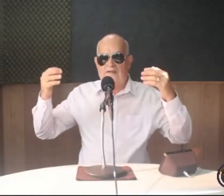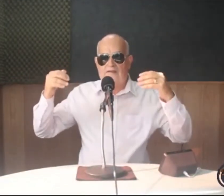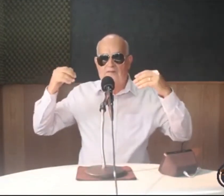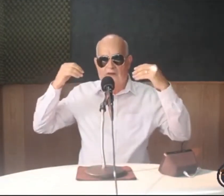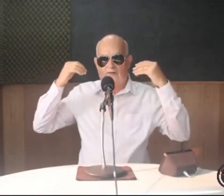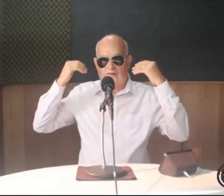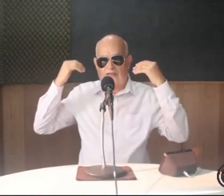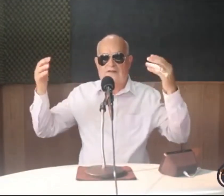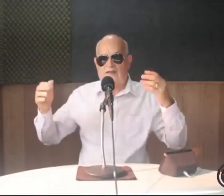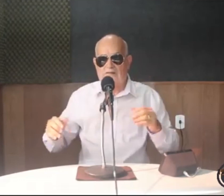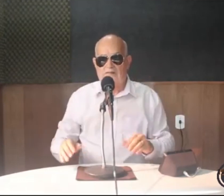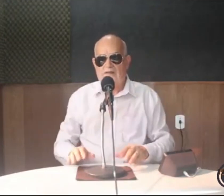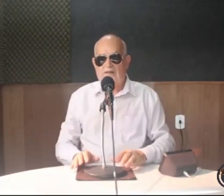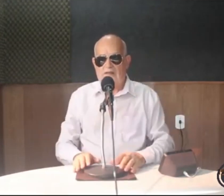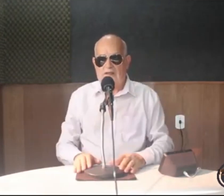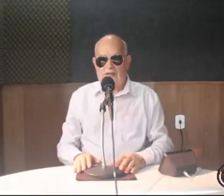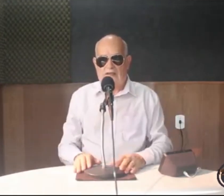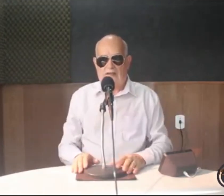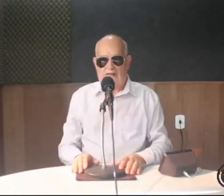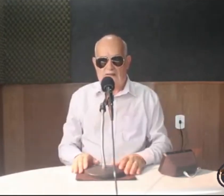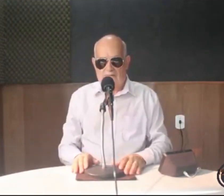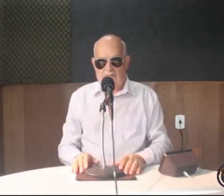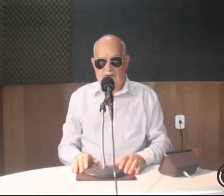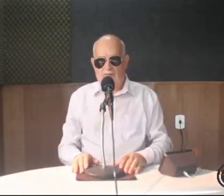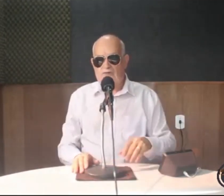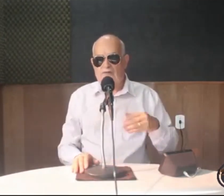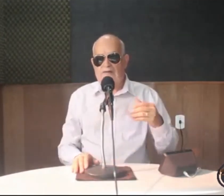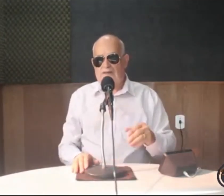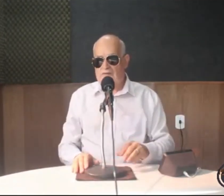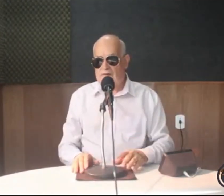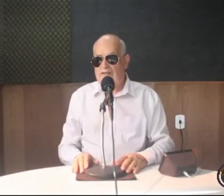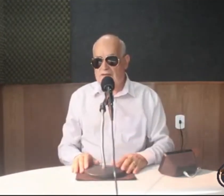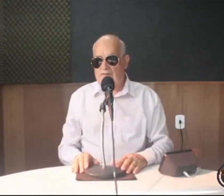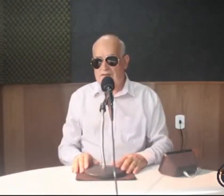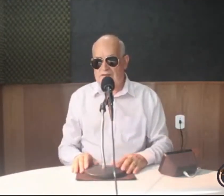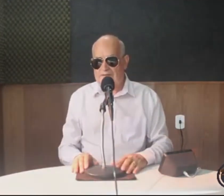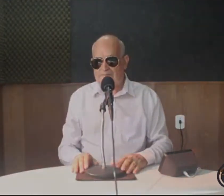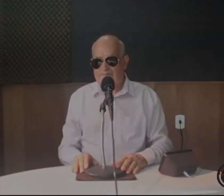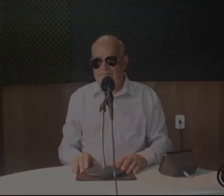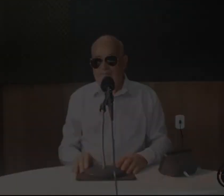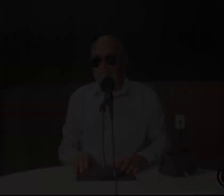também aqui no nosso sertão os cuidados com a natureza.